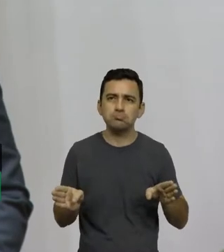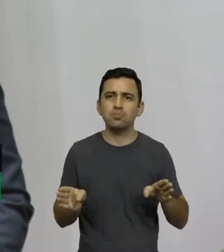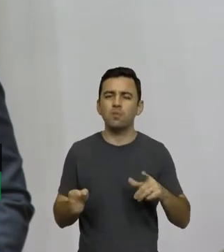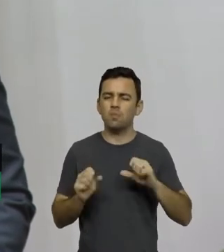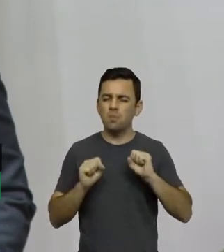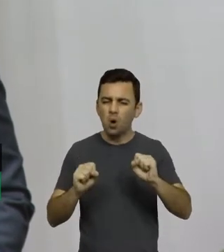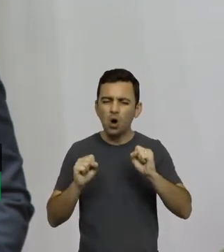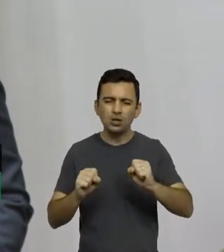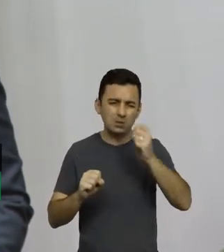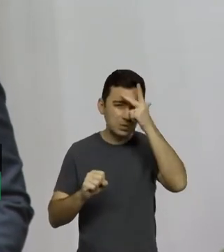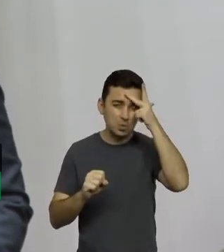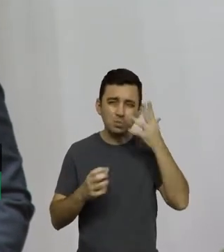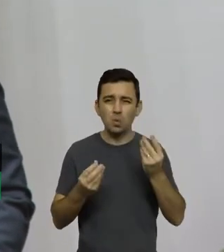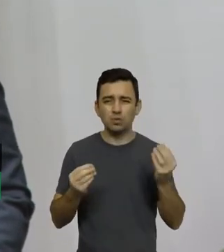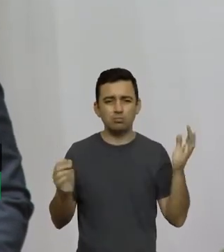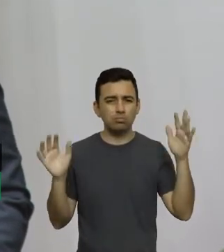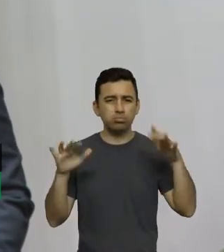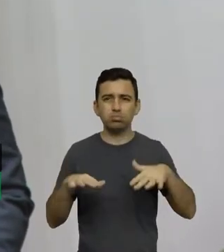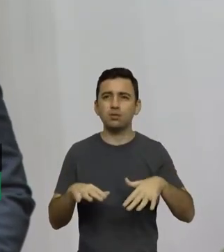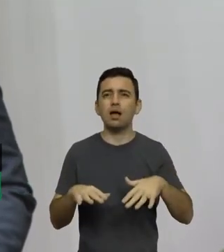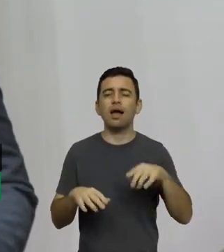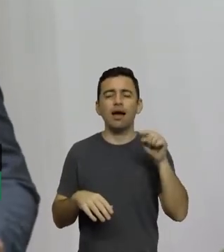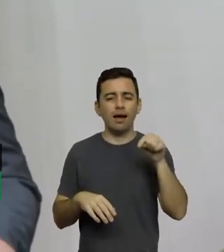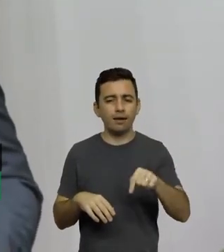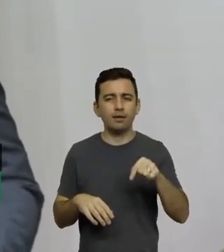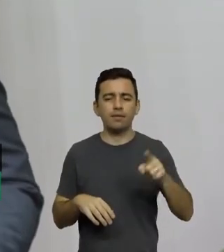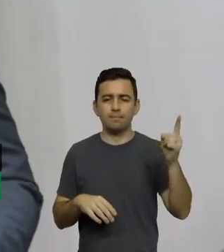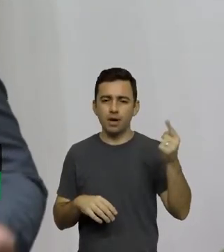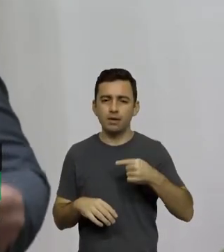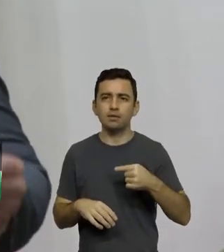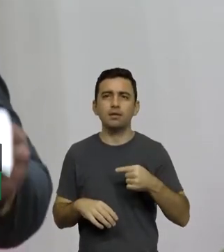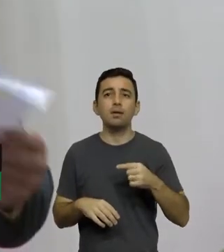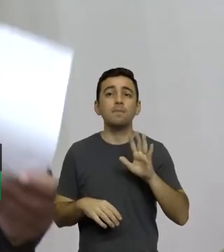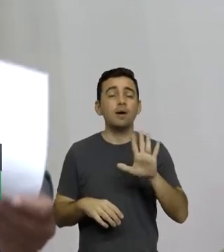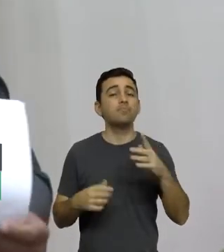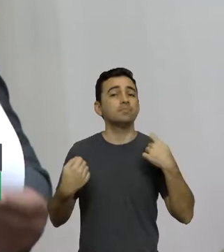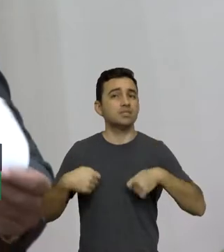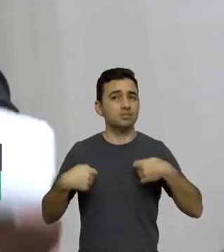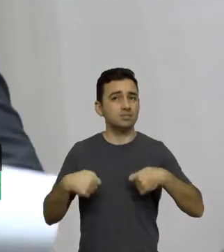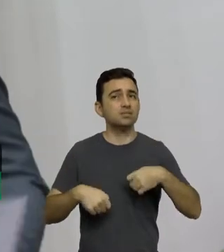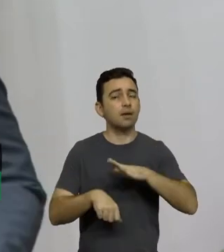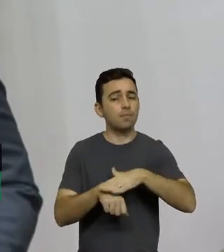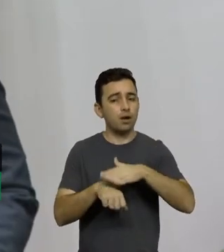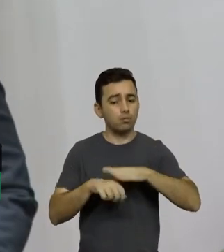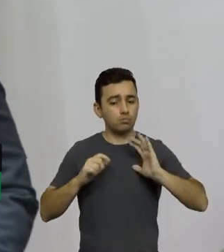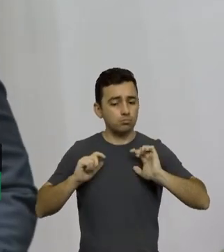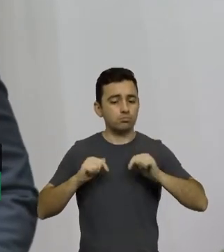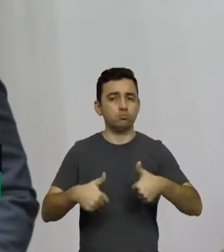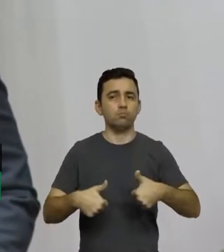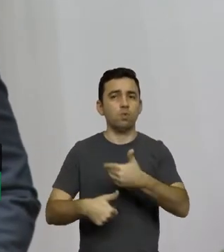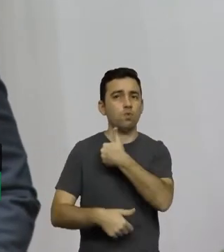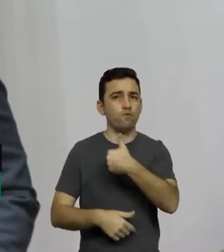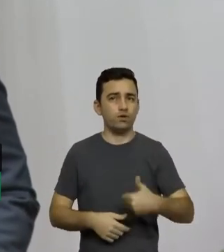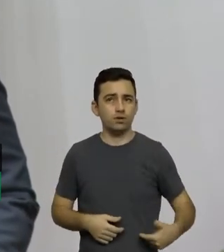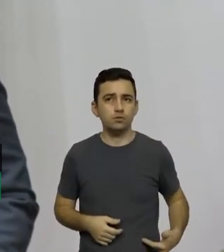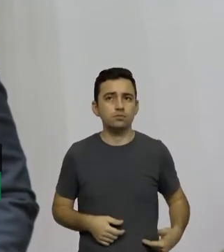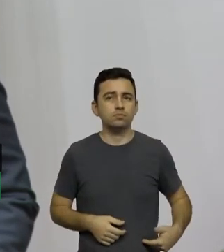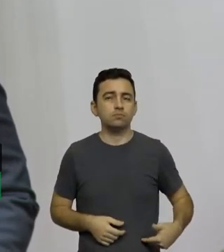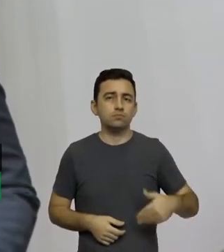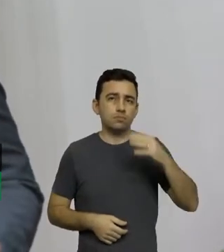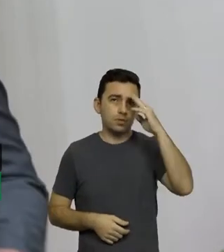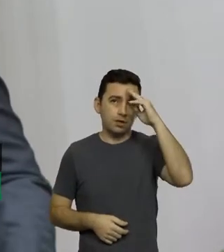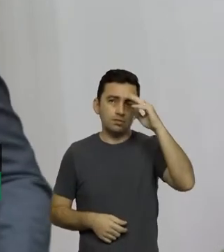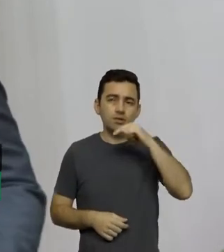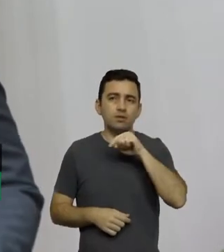Isso a gente resolve aqui dentro de outra forma. Mas é necessário que exista esse gesto da parte do governador Carlos Moisés da